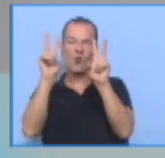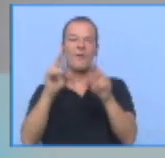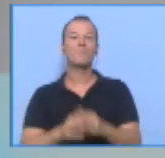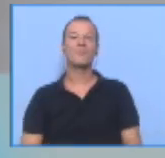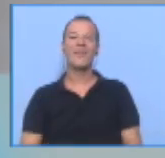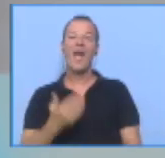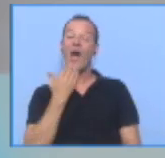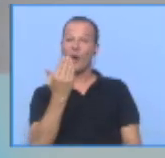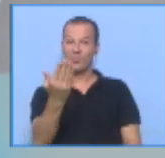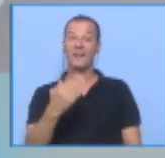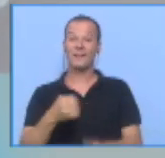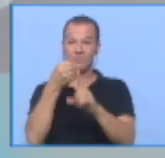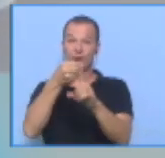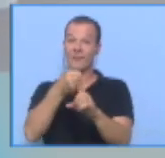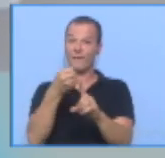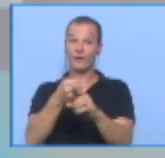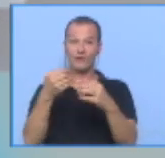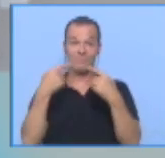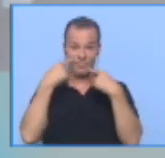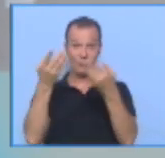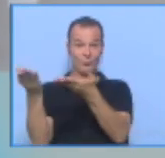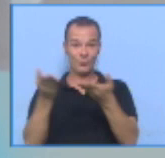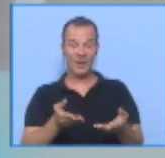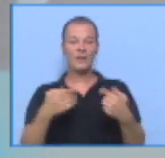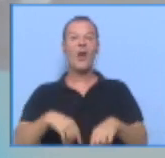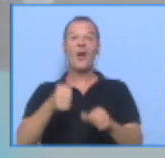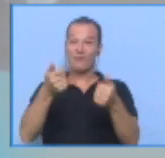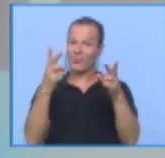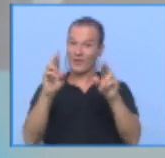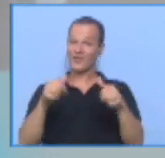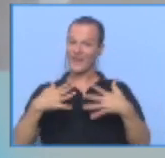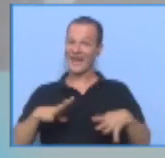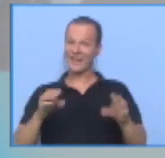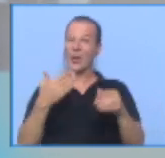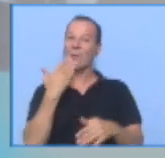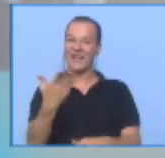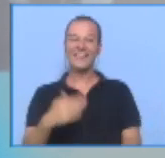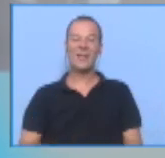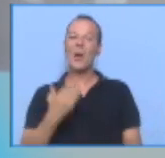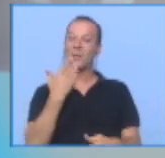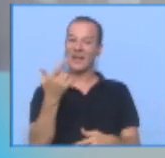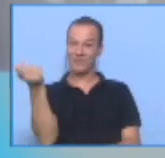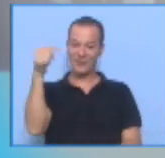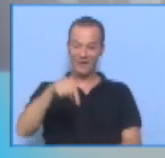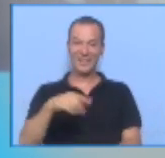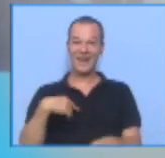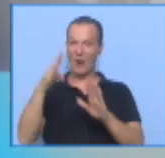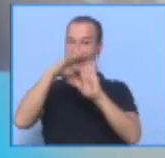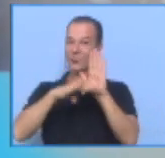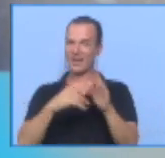agradeço esses desafios que aqui foram apresentados e votos de boas férias também, se for o caso. Muito obrigado por ter estado aqui no